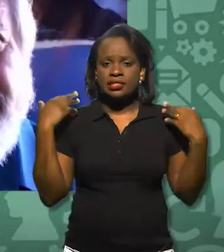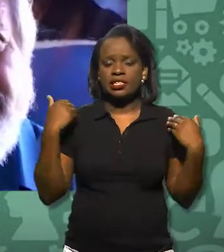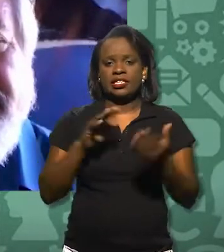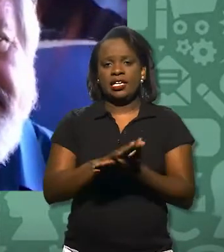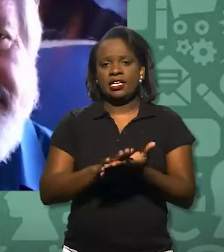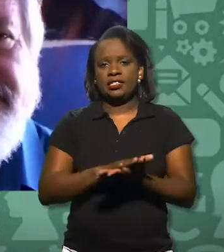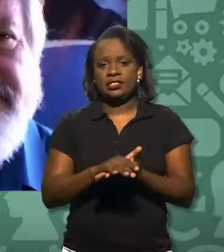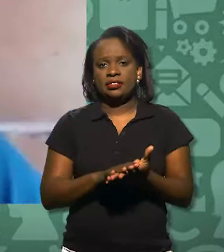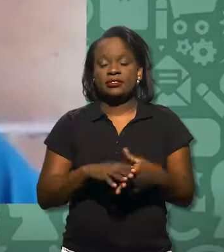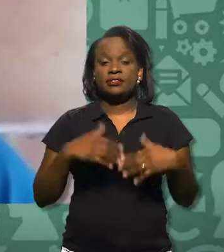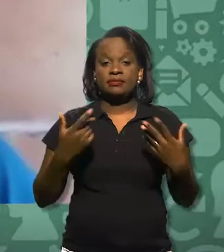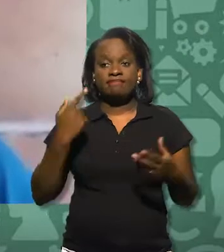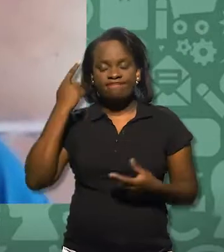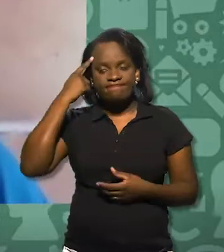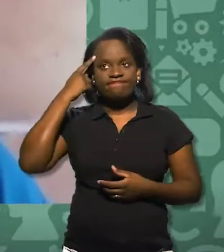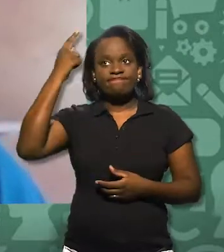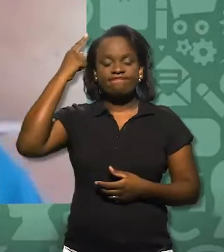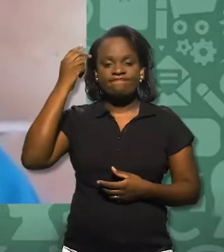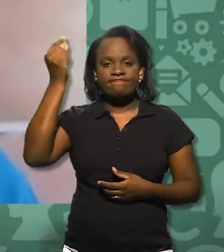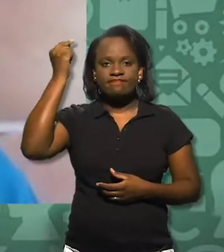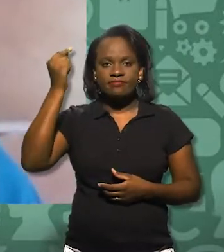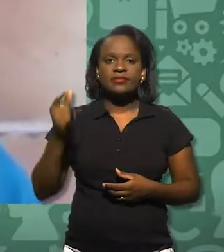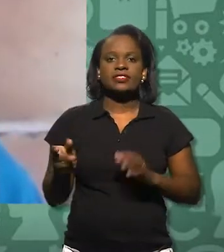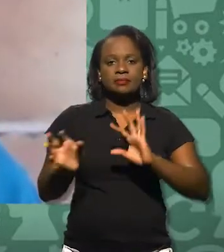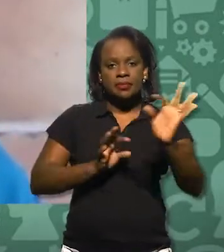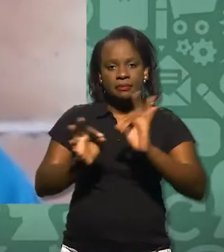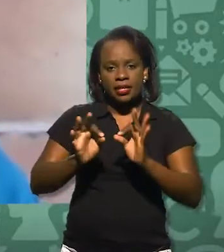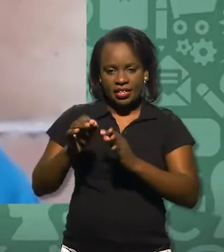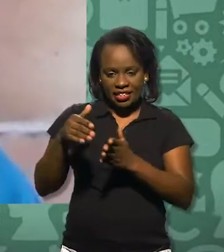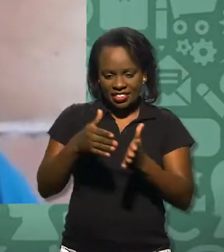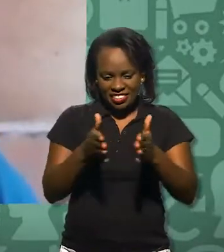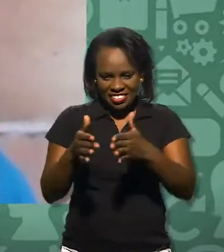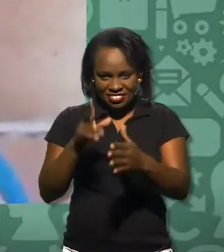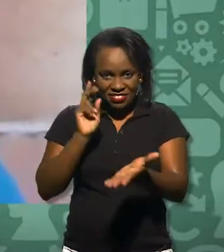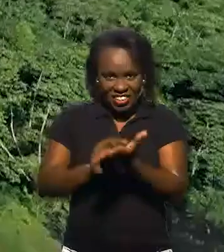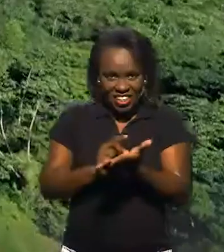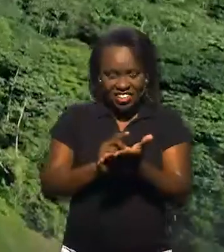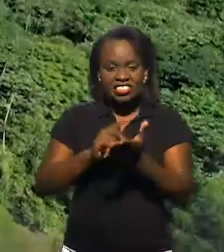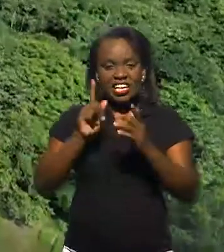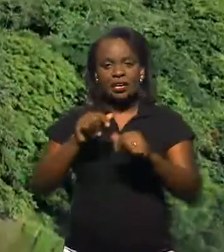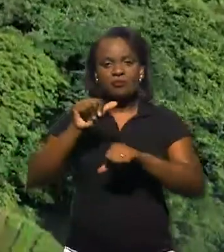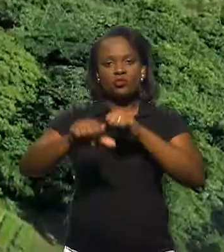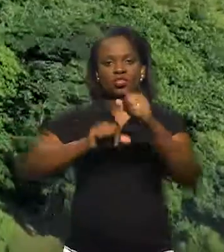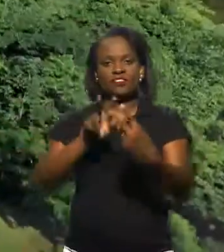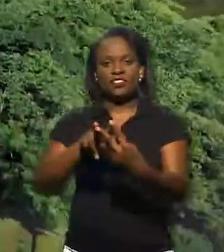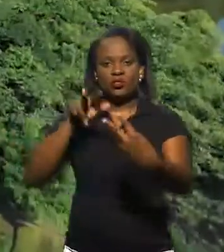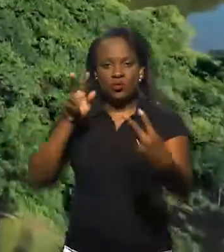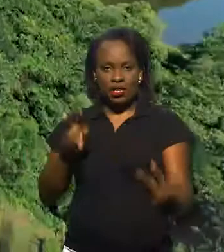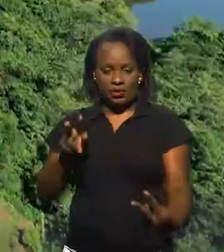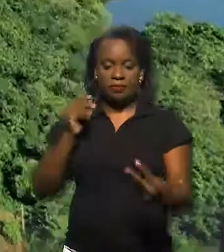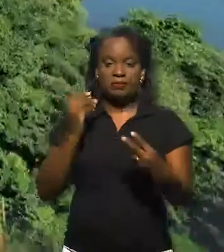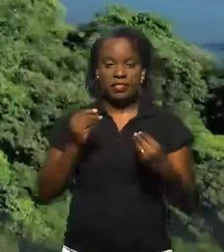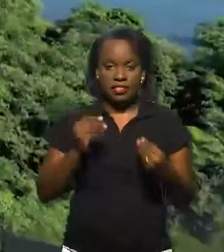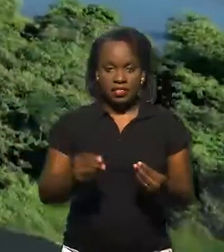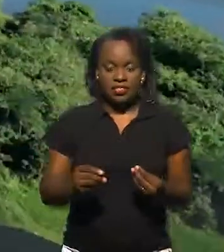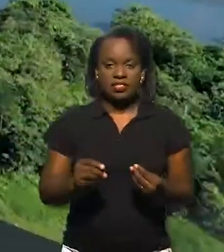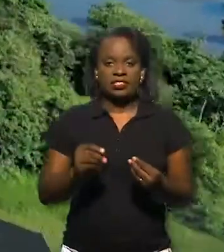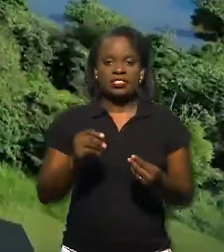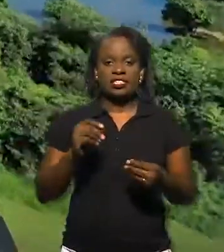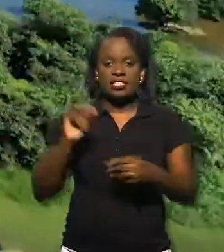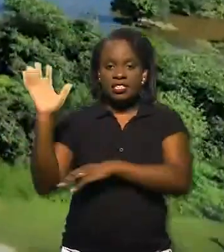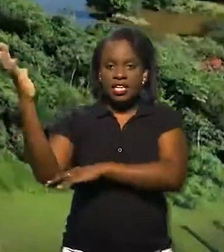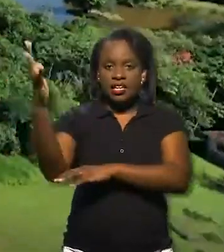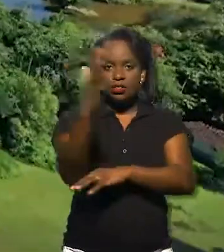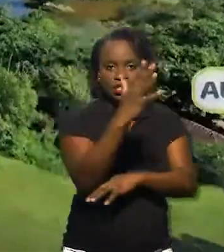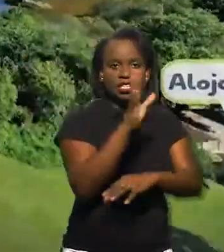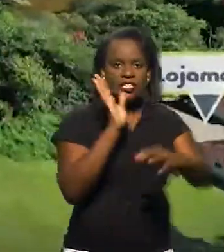para dar um passeio. E aí nós tivemos a ideia de transformar a nossa trilha física numa trilha virtual para levar